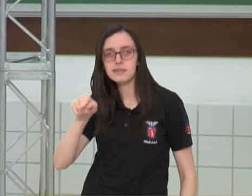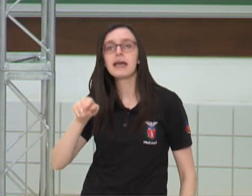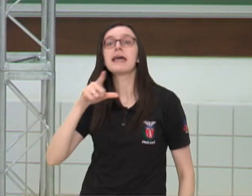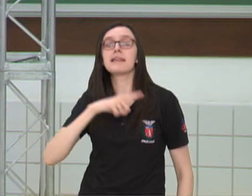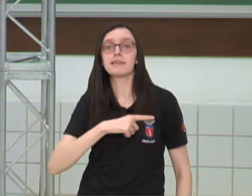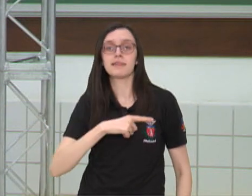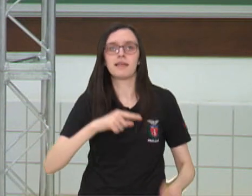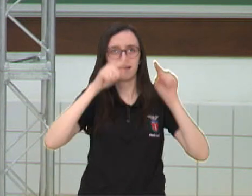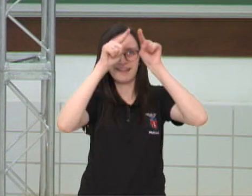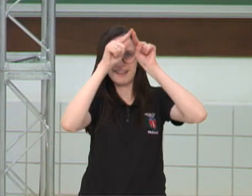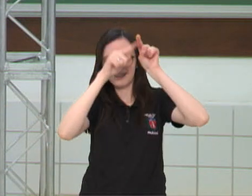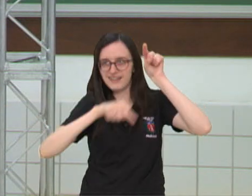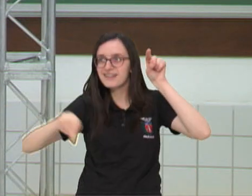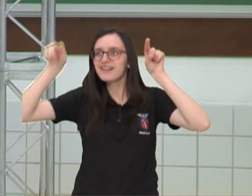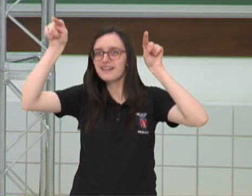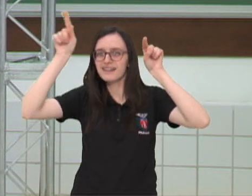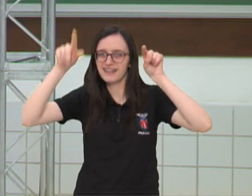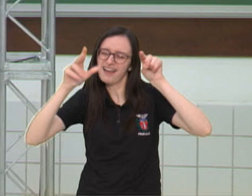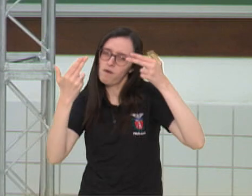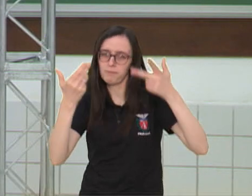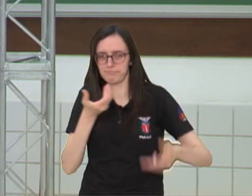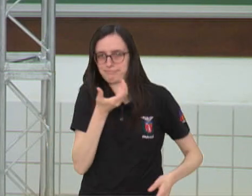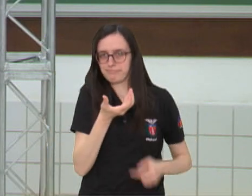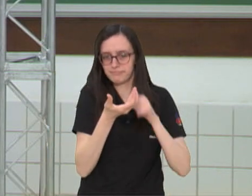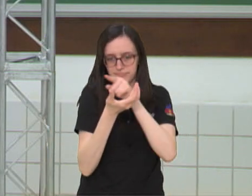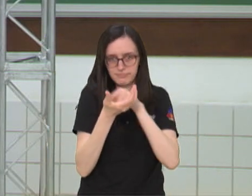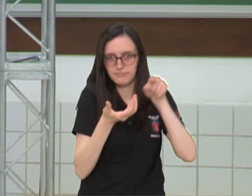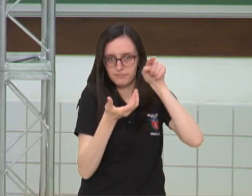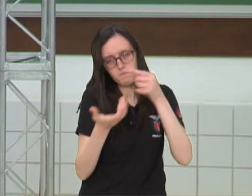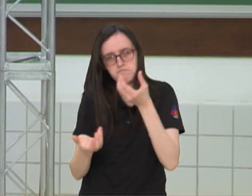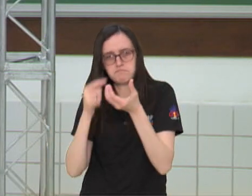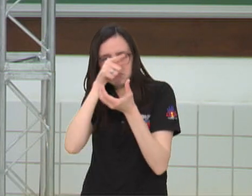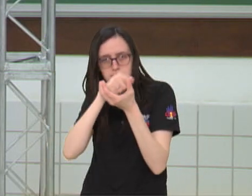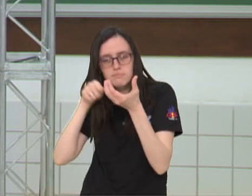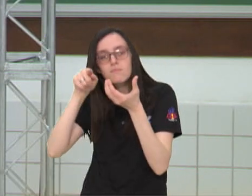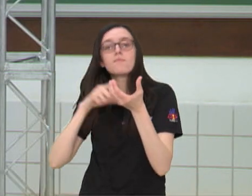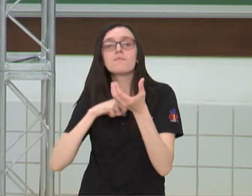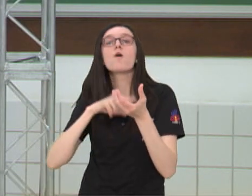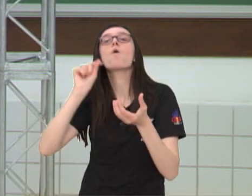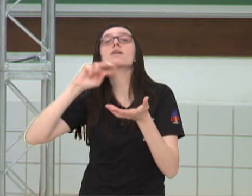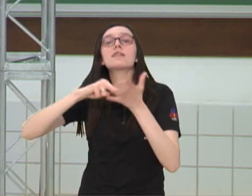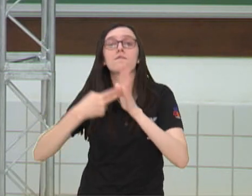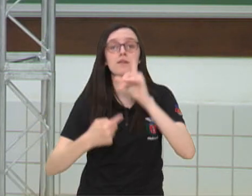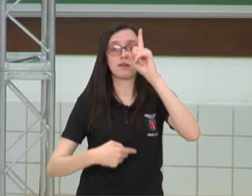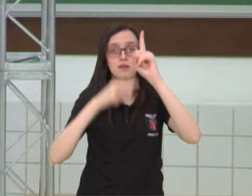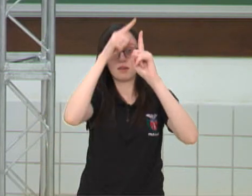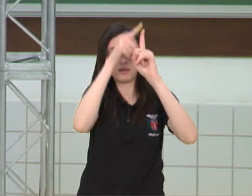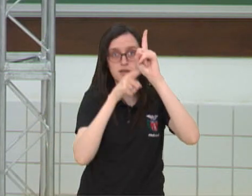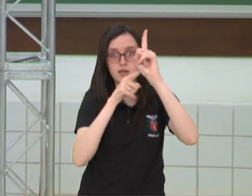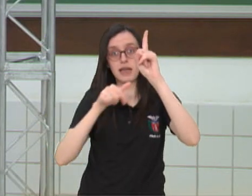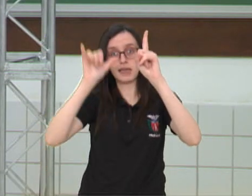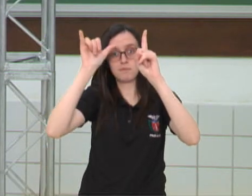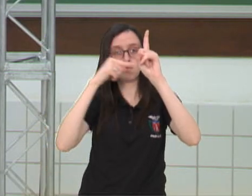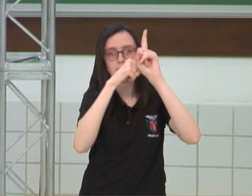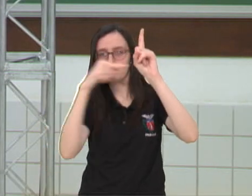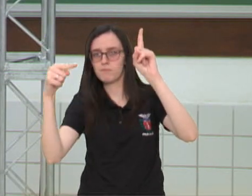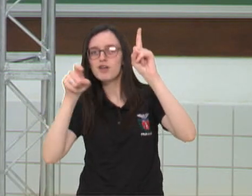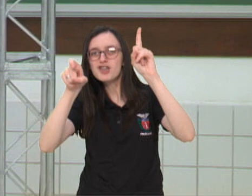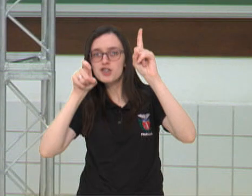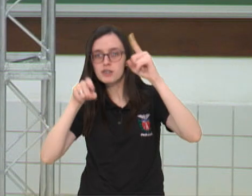para cima, ela vai interceptar o eixo x em dois pontos diferentes, que são o meu x1 e x2.